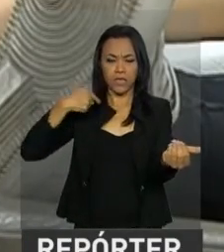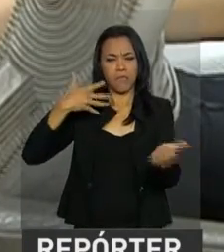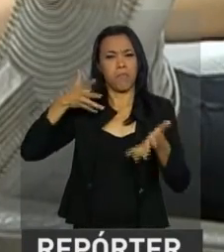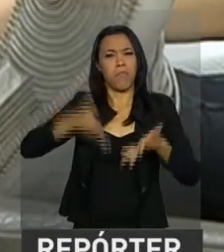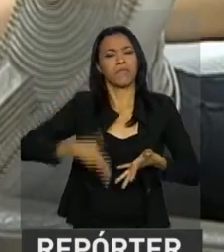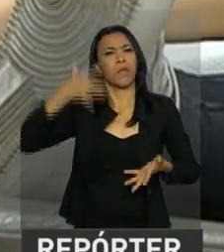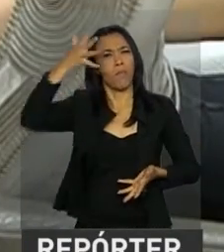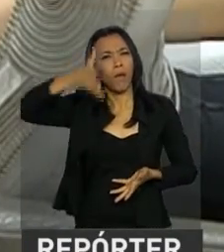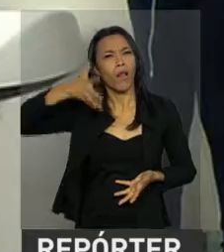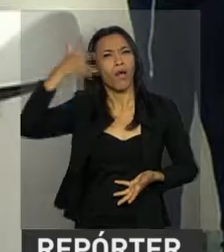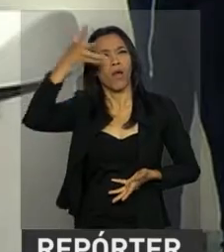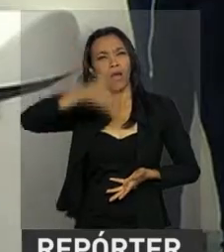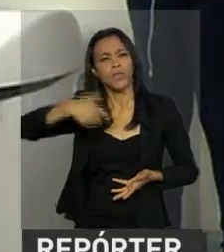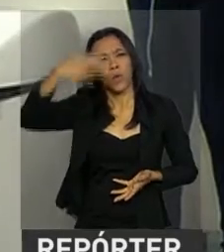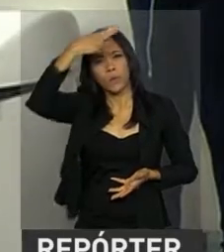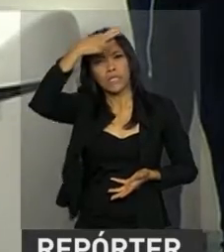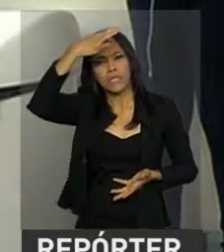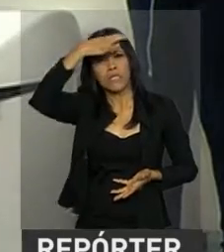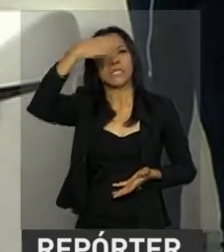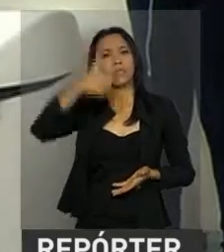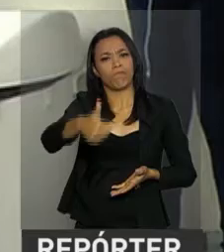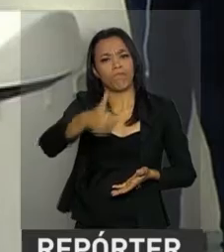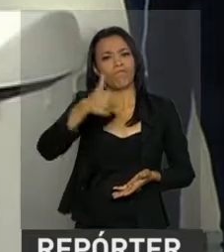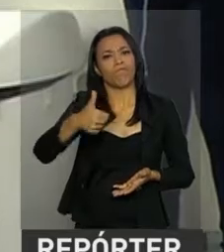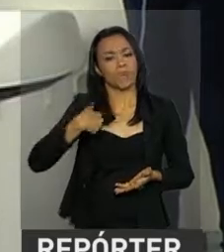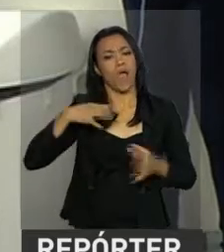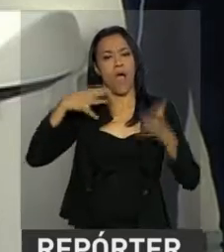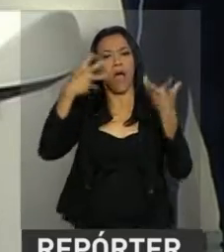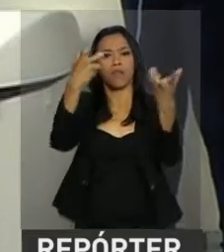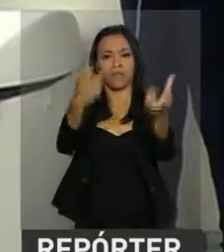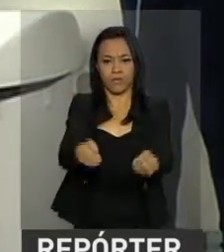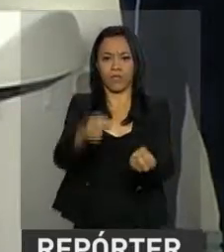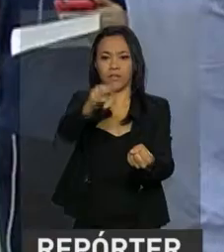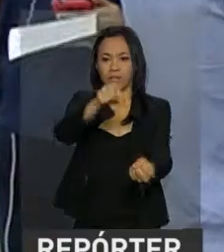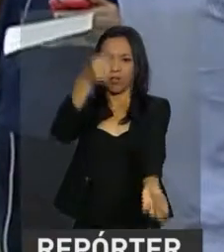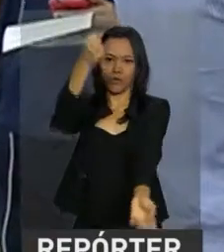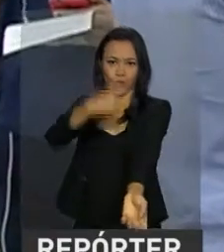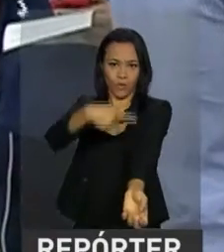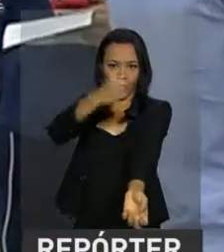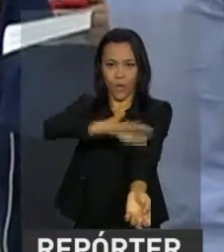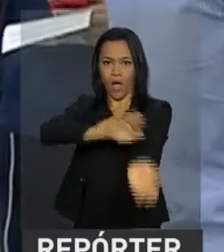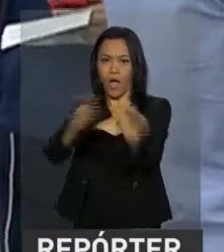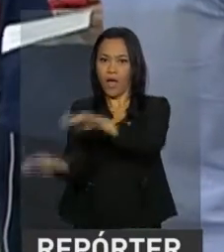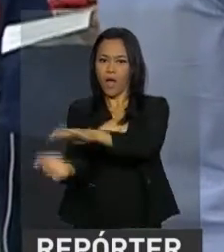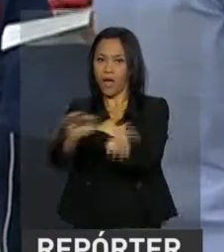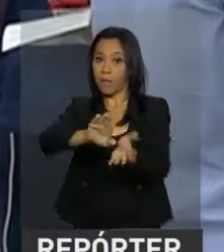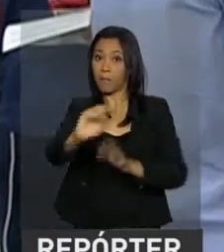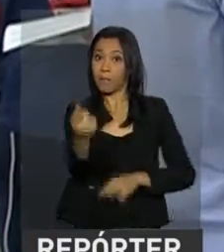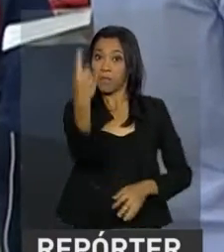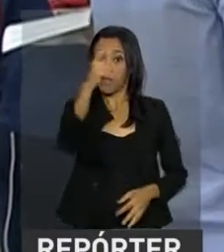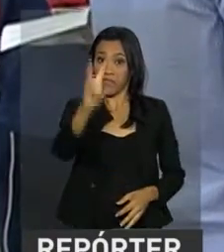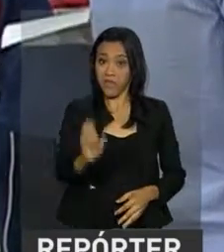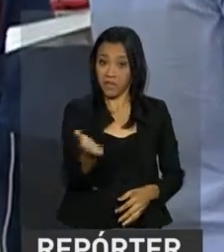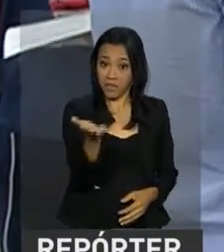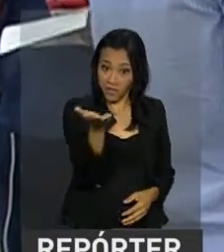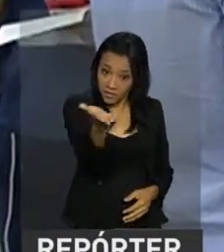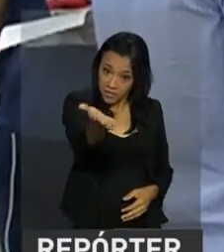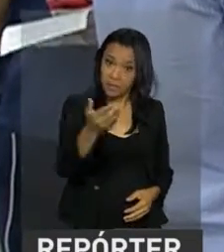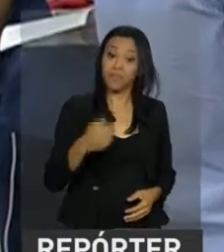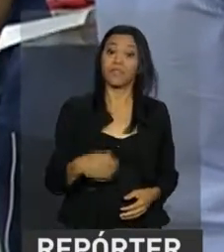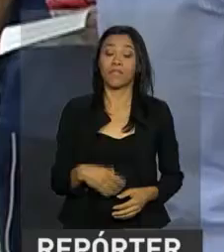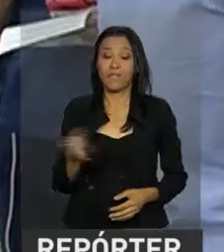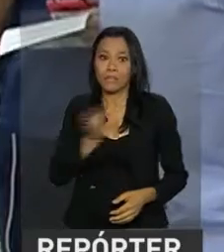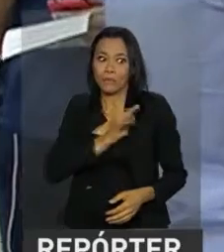de conscientização e já resolveram colocar em prática os ensinamentos. Vão doar pela primeira vez e até superar